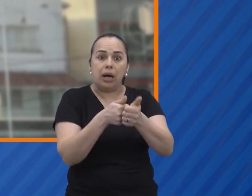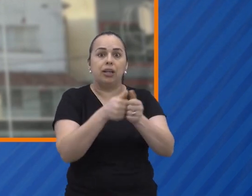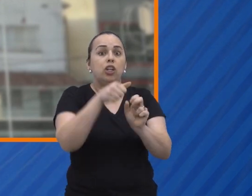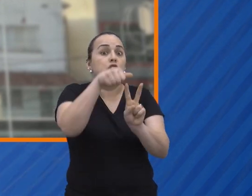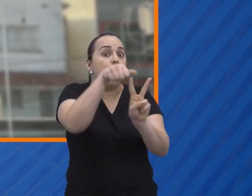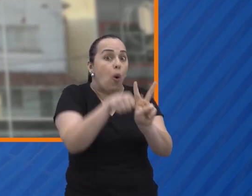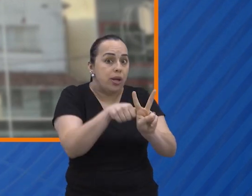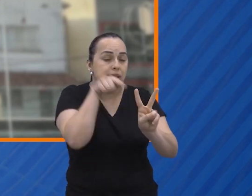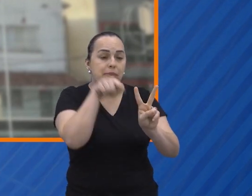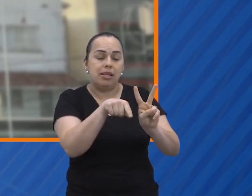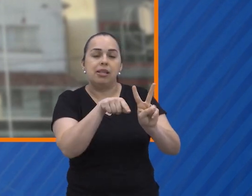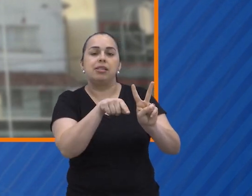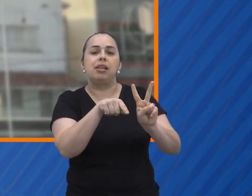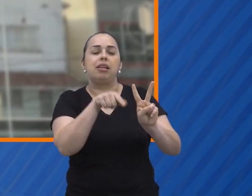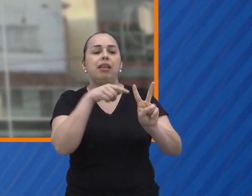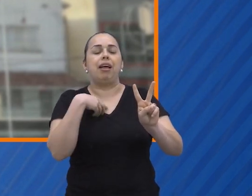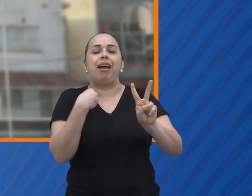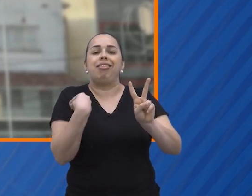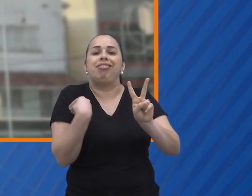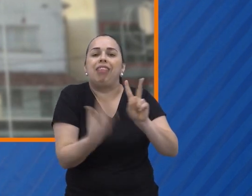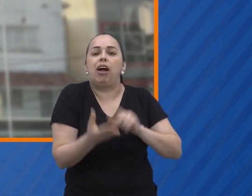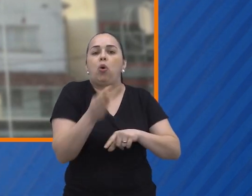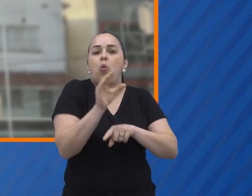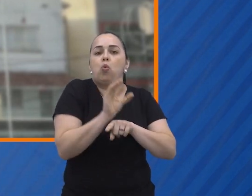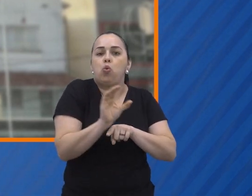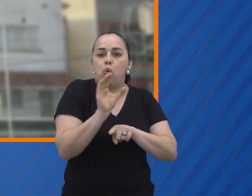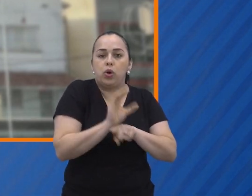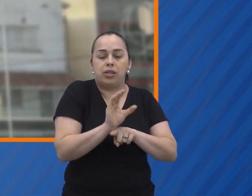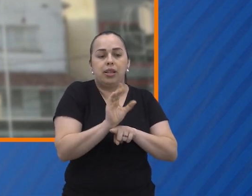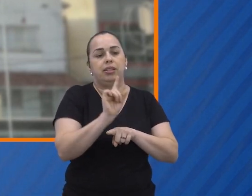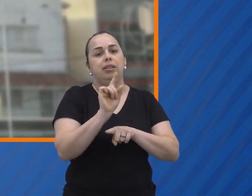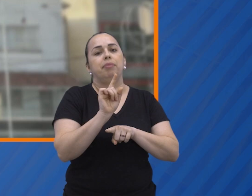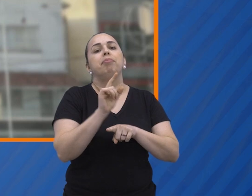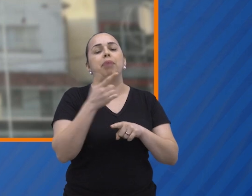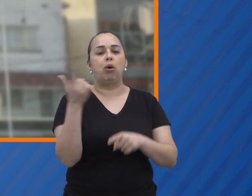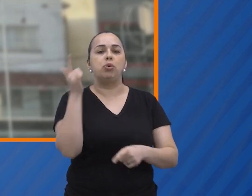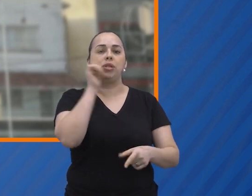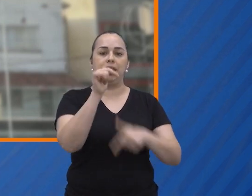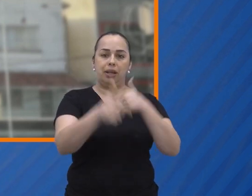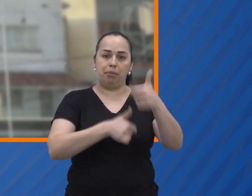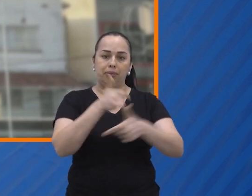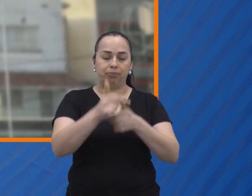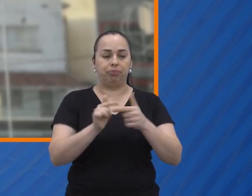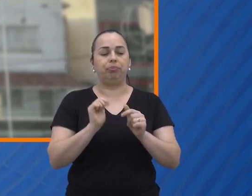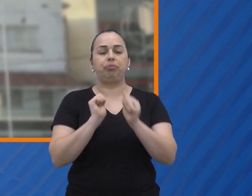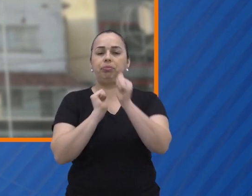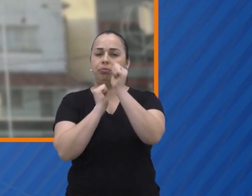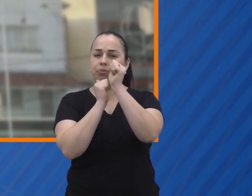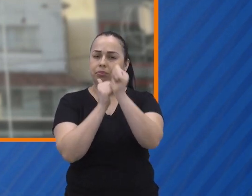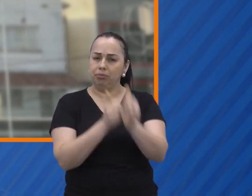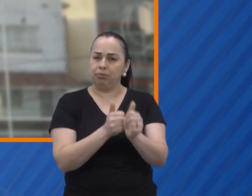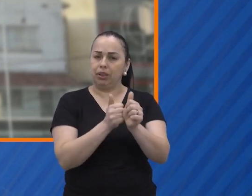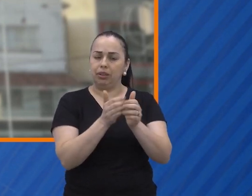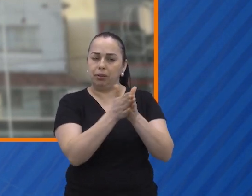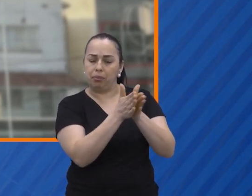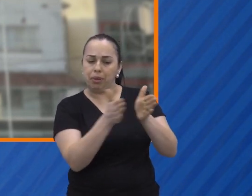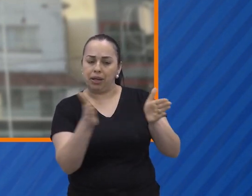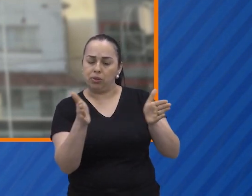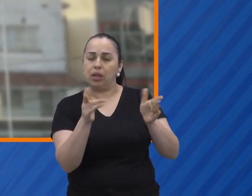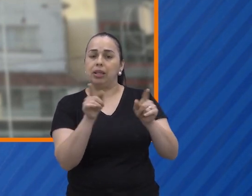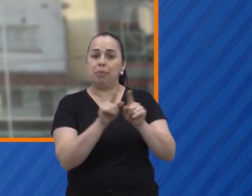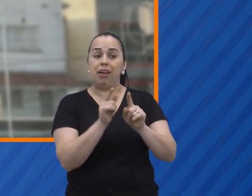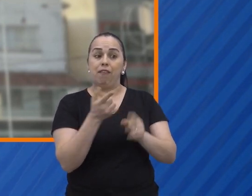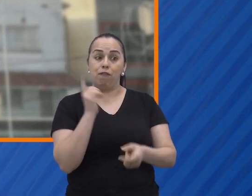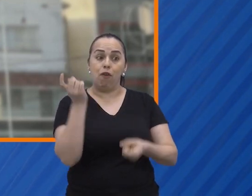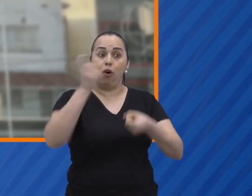meses, e nesses 2 meses elas são capacitadas para serem empregadas. A gente acompanha essas pessoas dentro da jornada